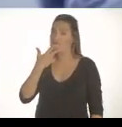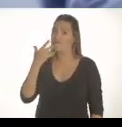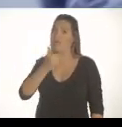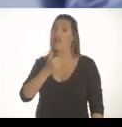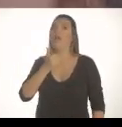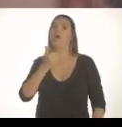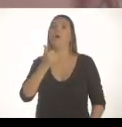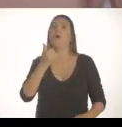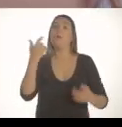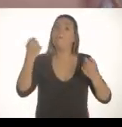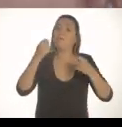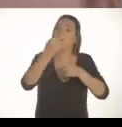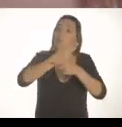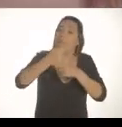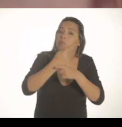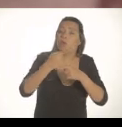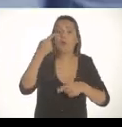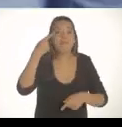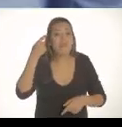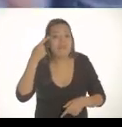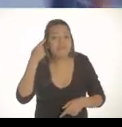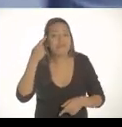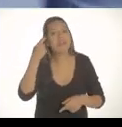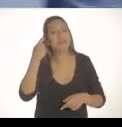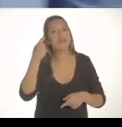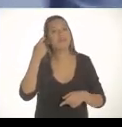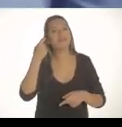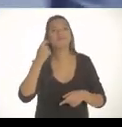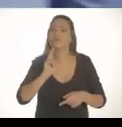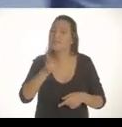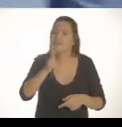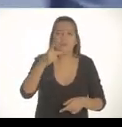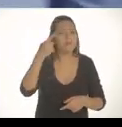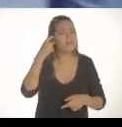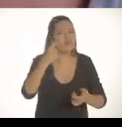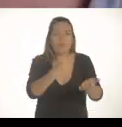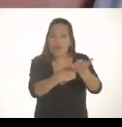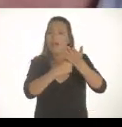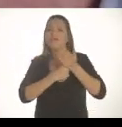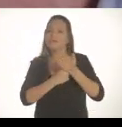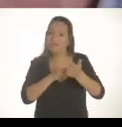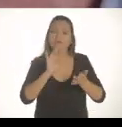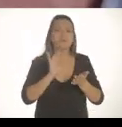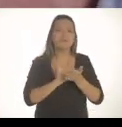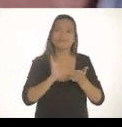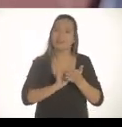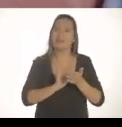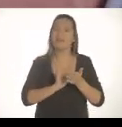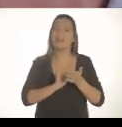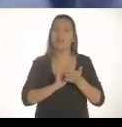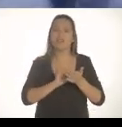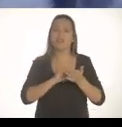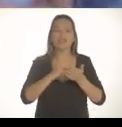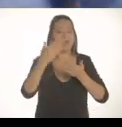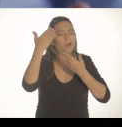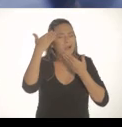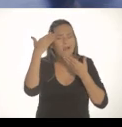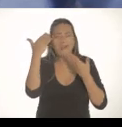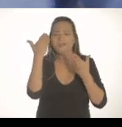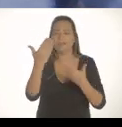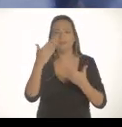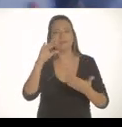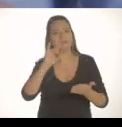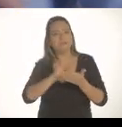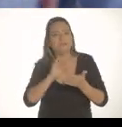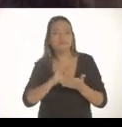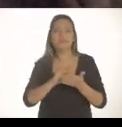de procurar o deputado Marcelo Freixo. E eu contei com a ajuda dele e ele me ajudou em todos os sentidos. Sou grata pelo que ele